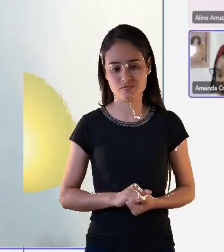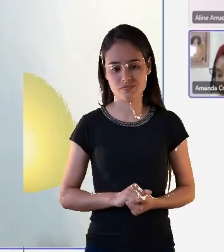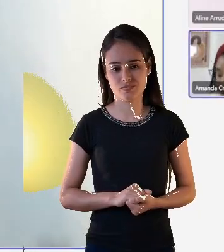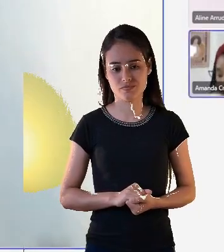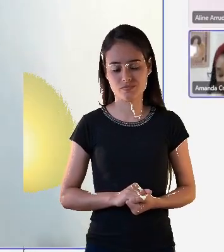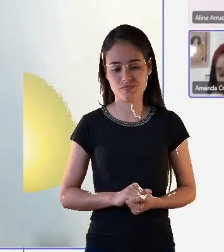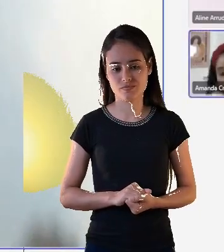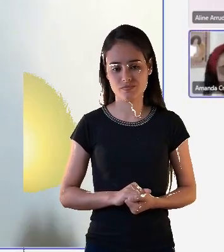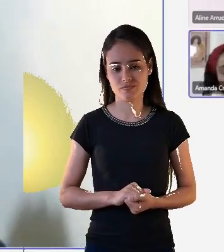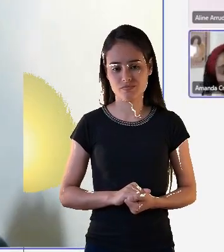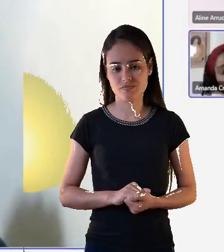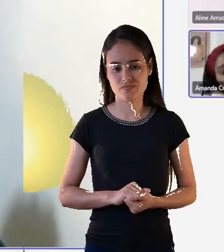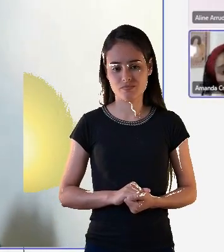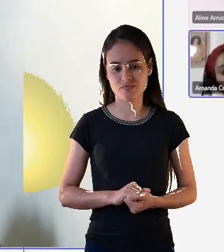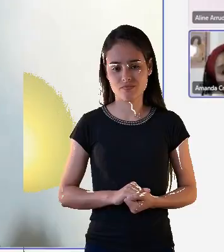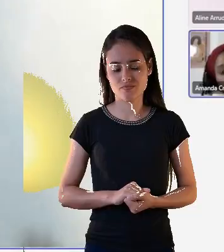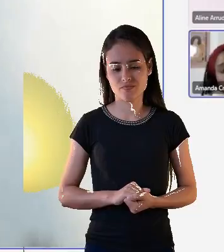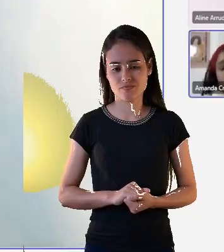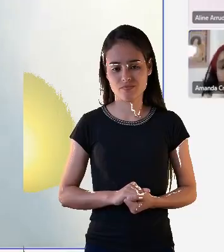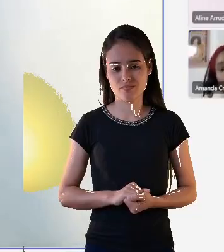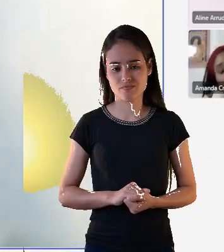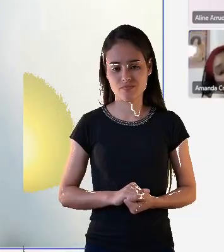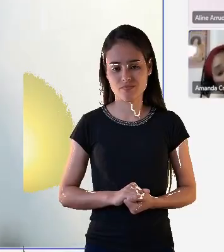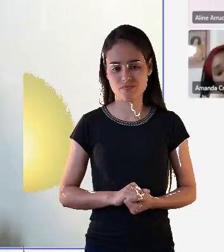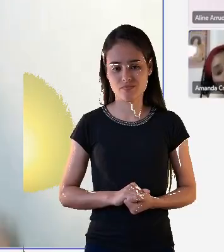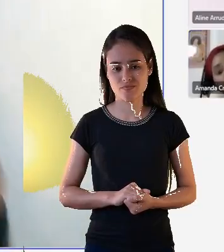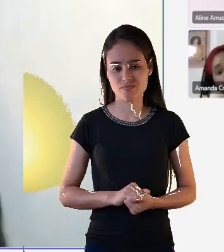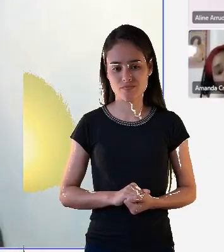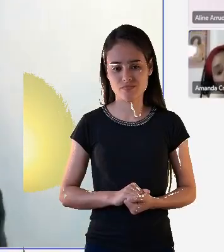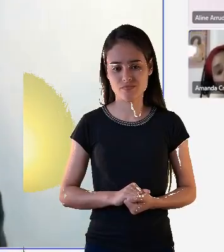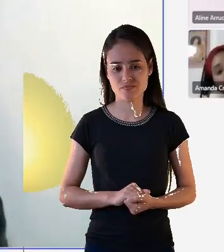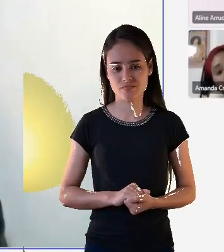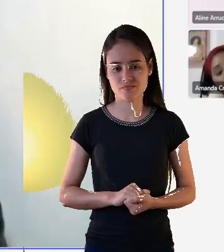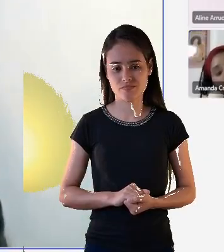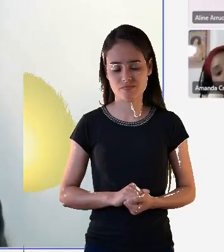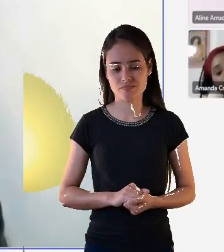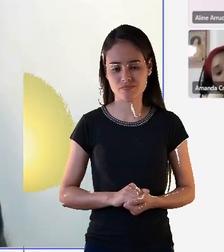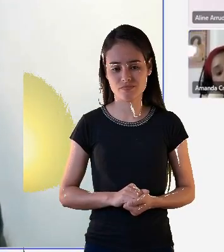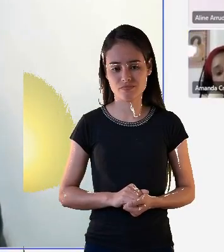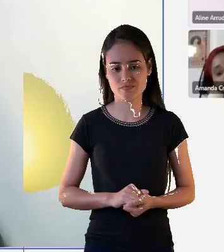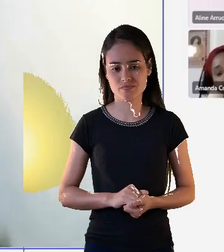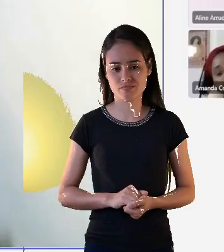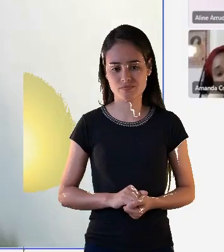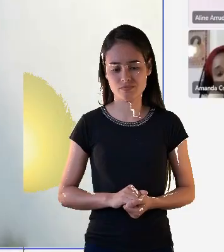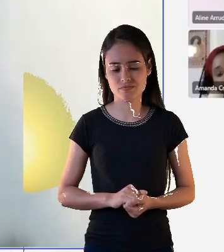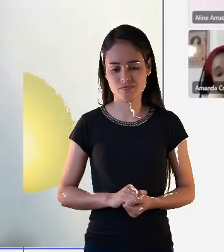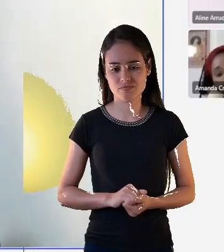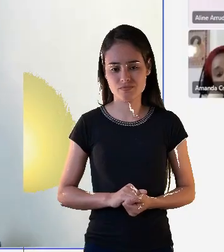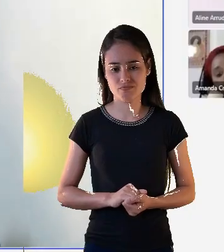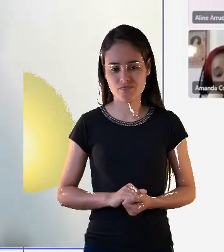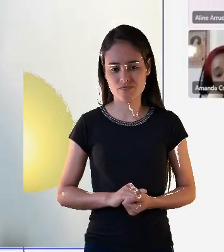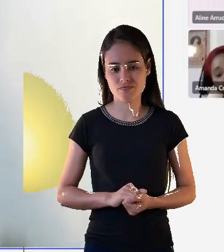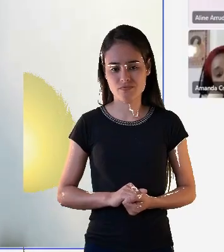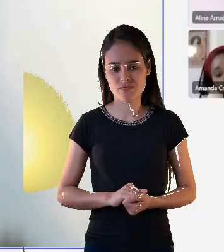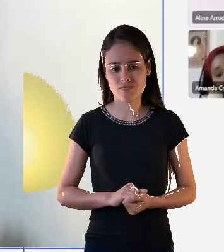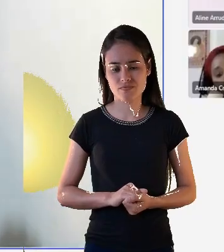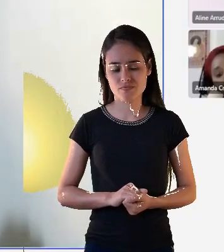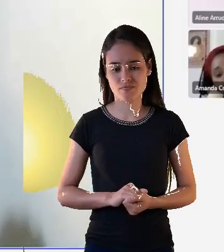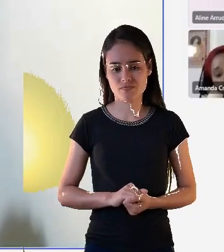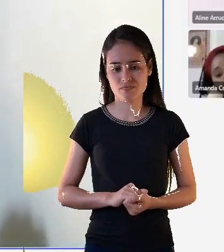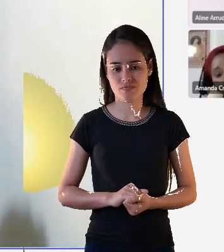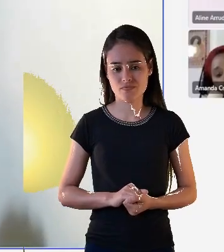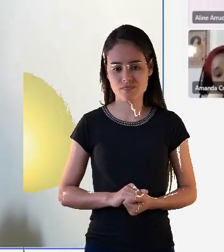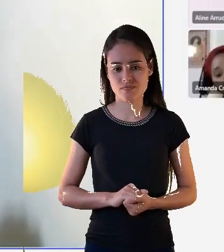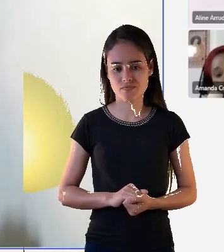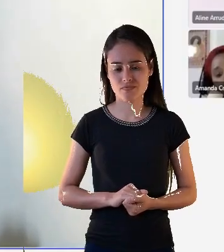que, quando foi ministro da guerra do Juscelino Kubitschek, ele criou a carreira dos sargentos. Os